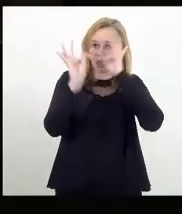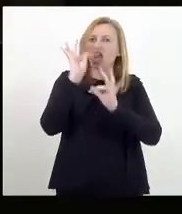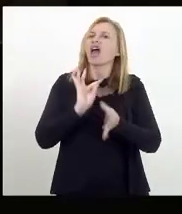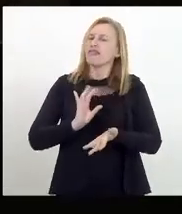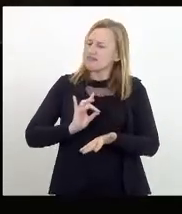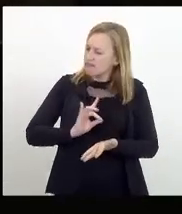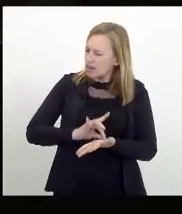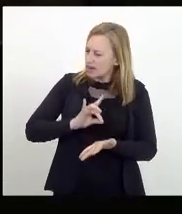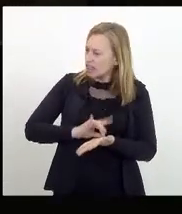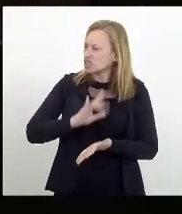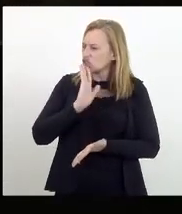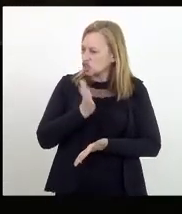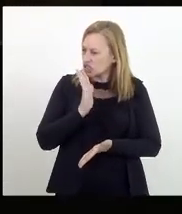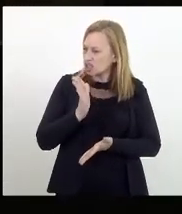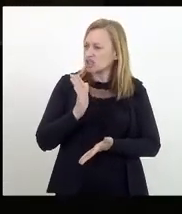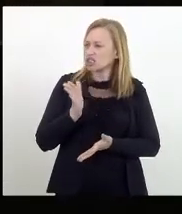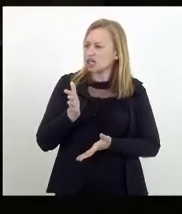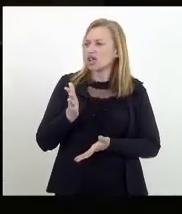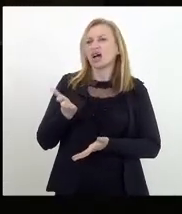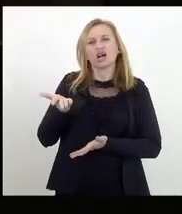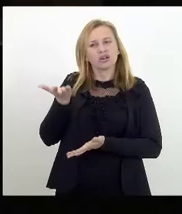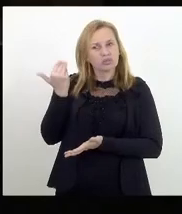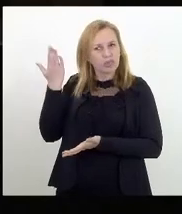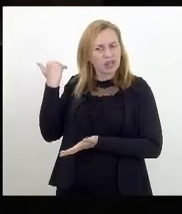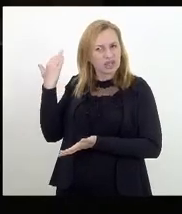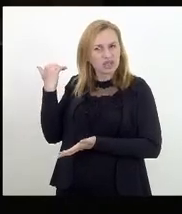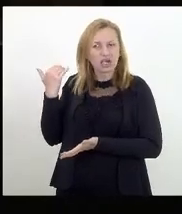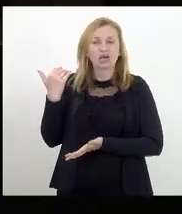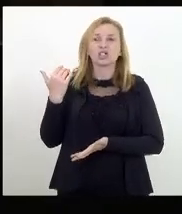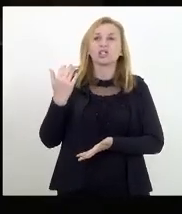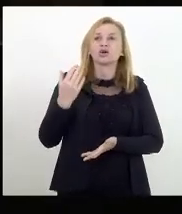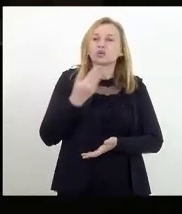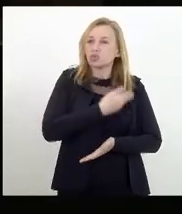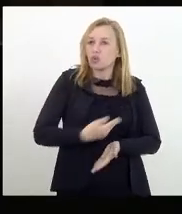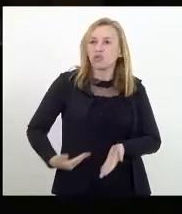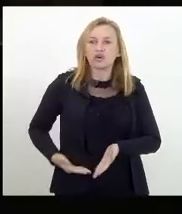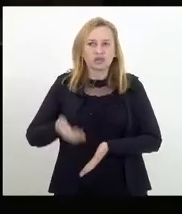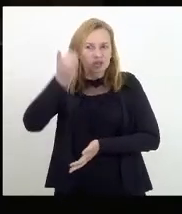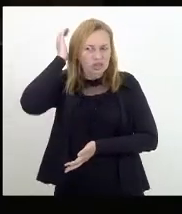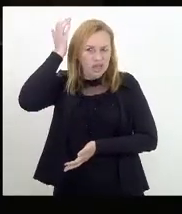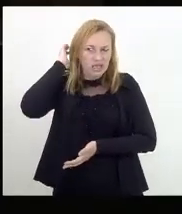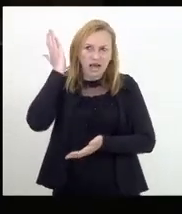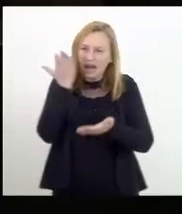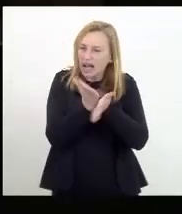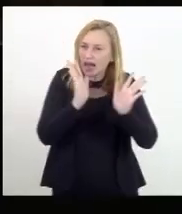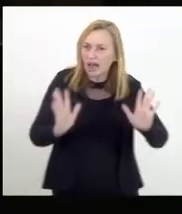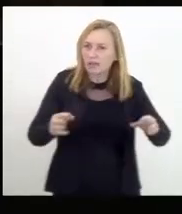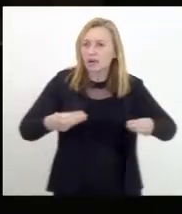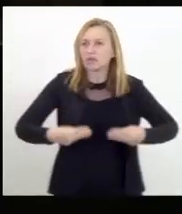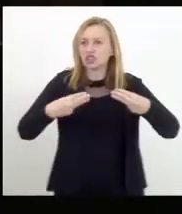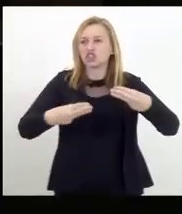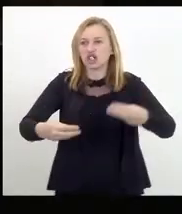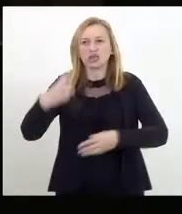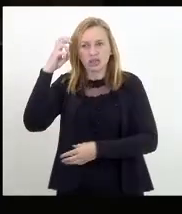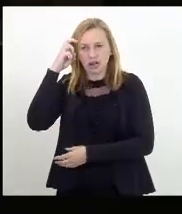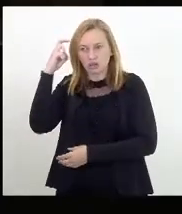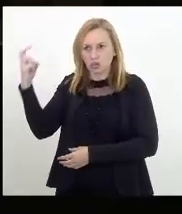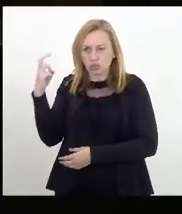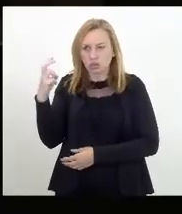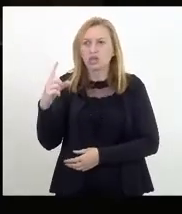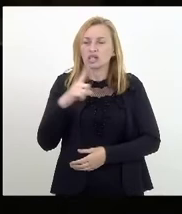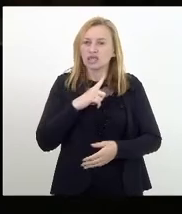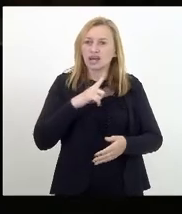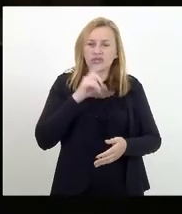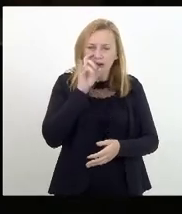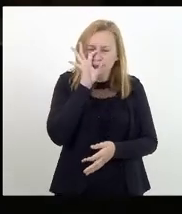verdade que já vinha de antes no governo temer tentou acabar com o ministério da cultura houve